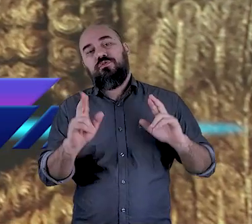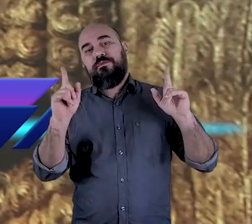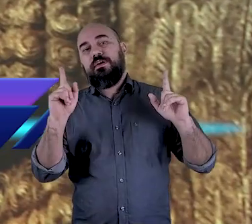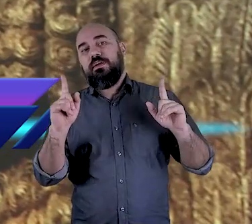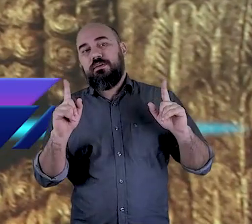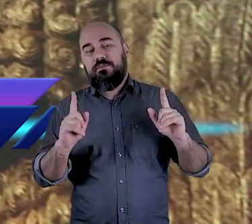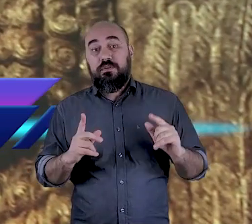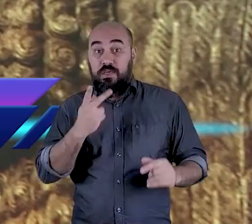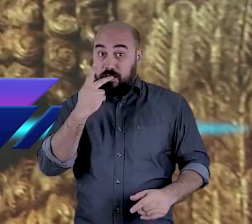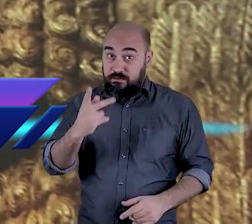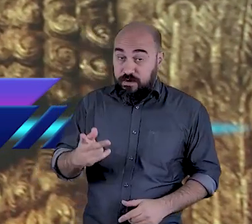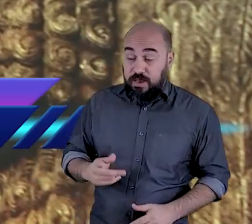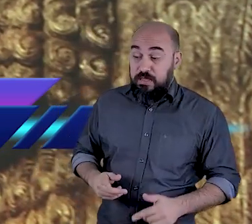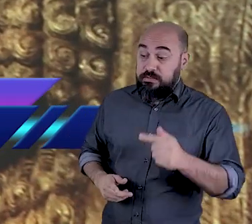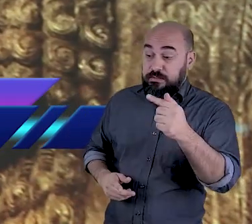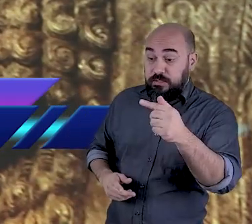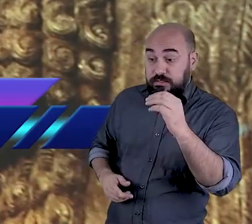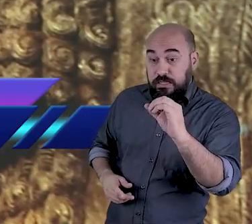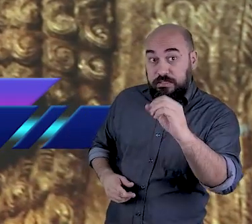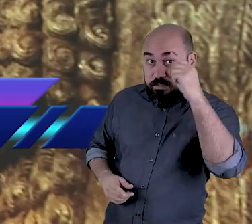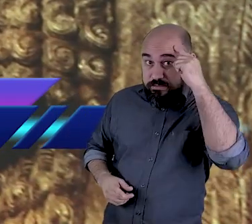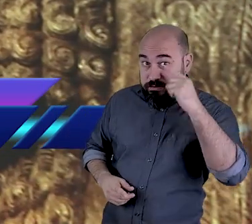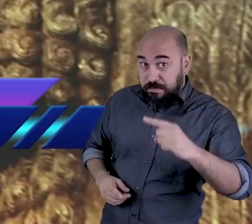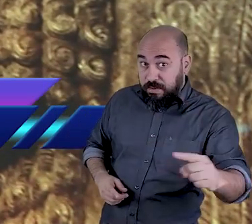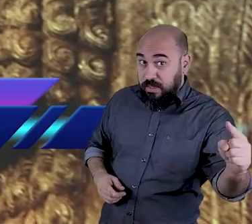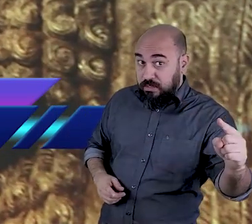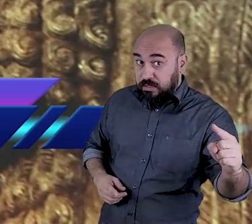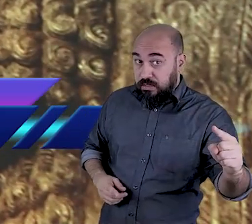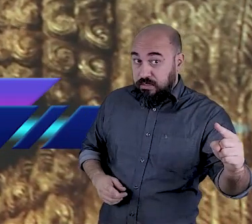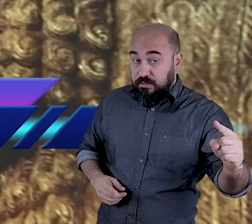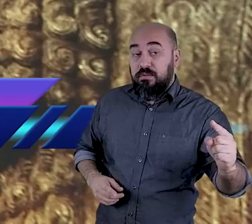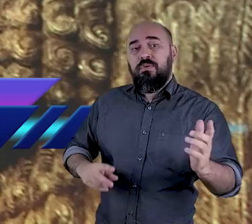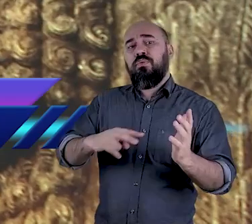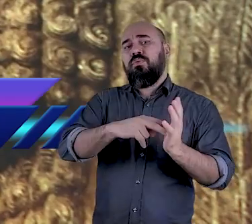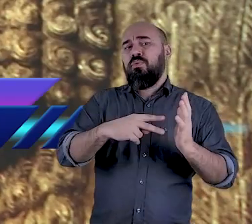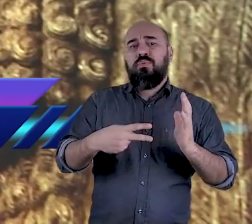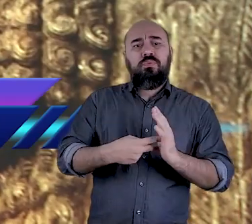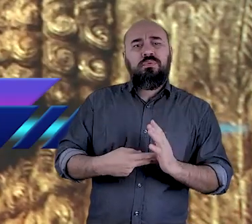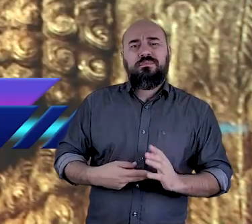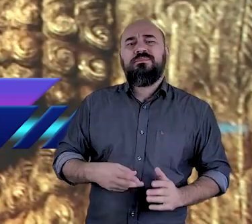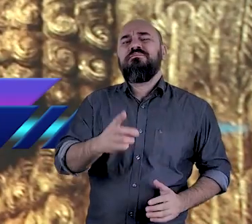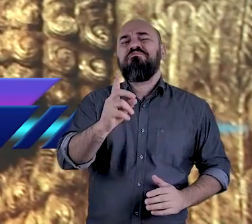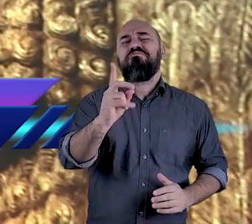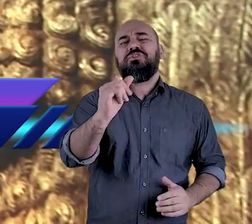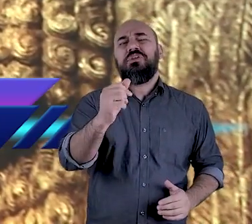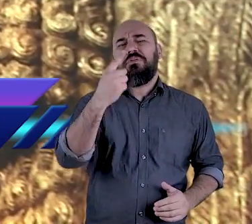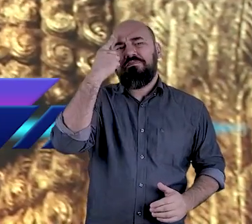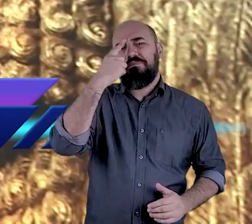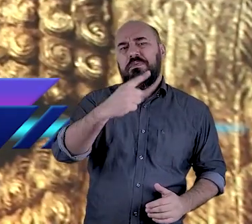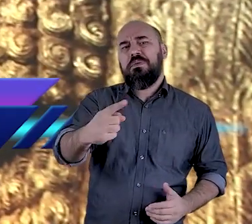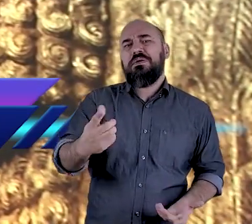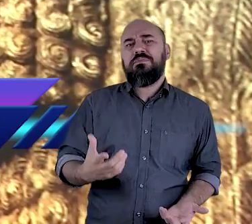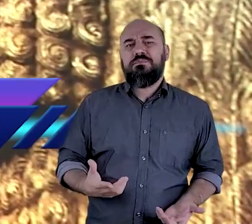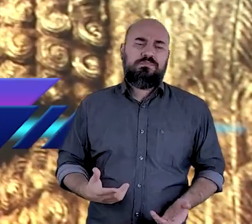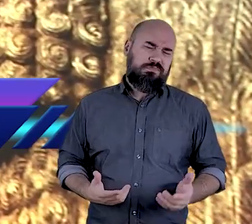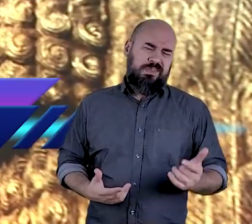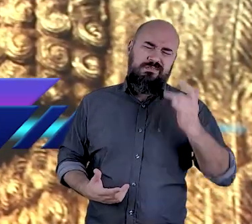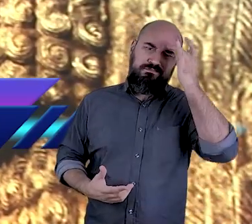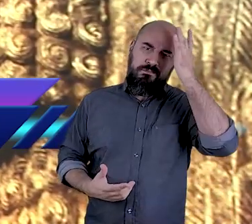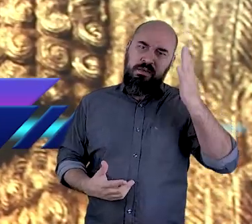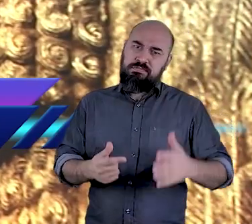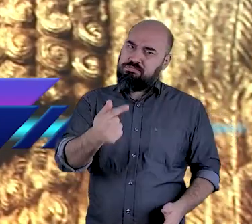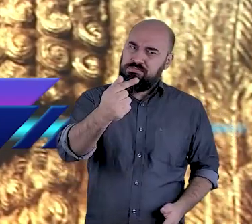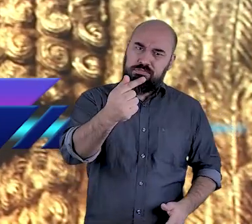estamos falando período Profético simbólico Quantos dias tem uma semana uma resposta de pastor fácil